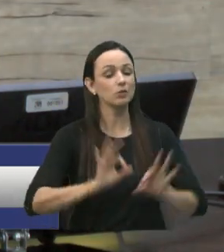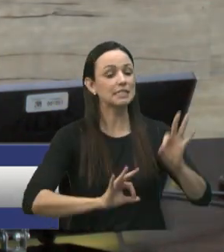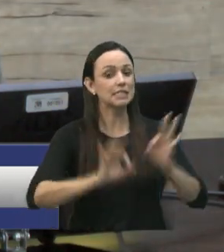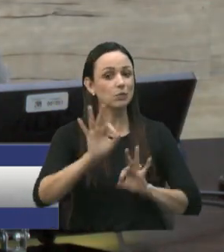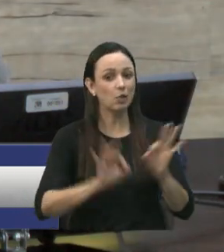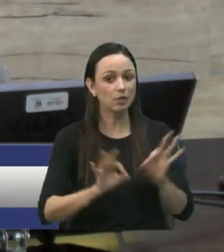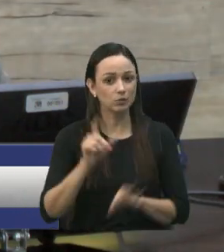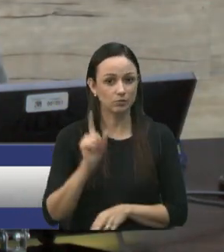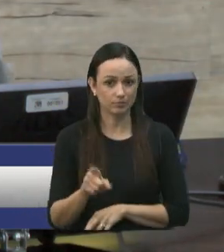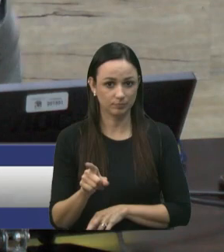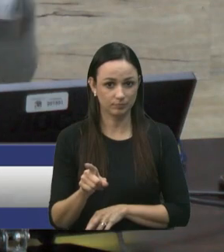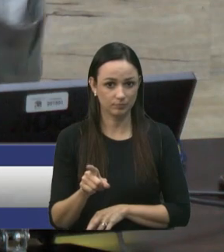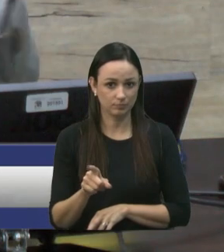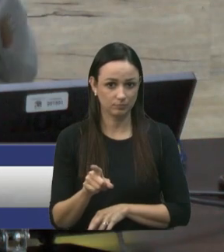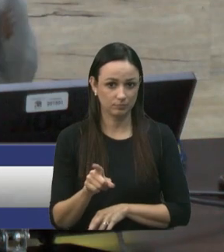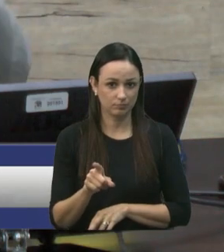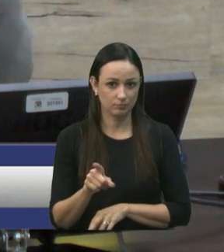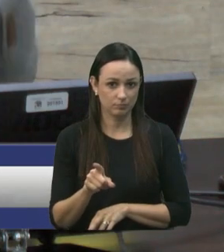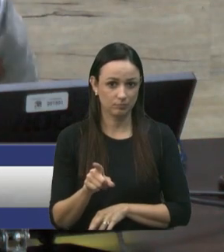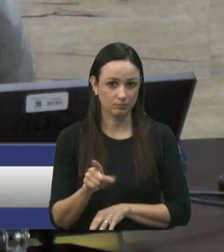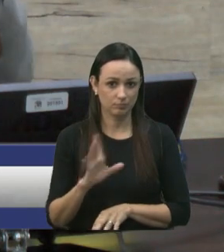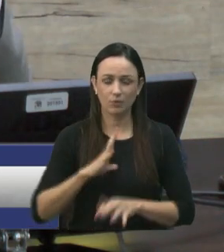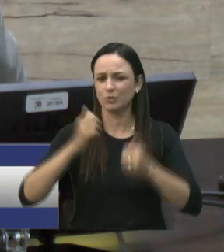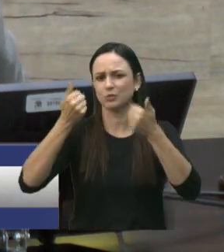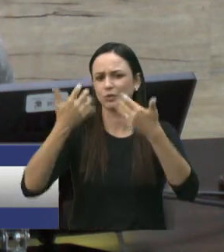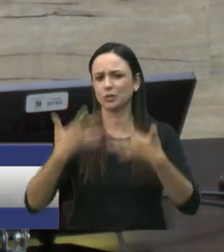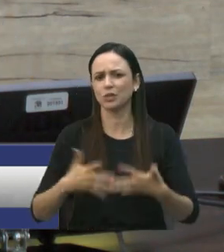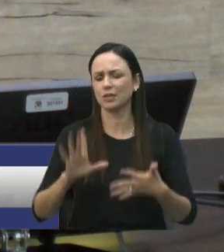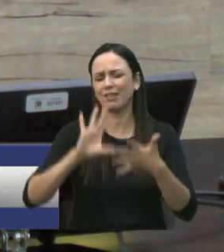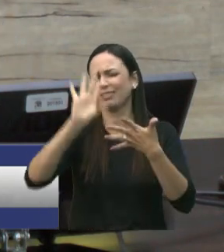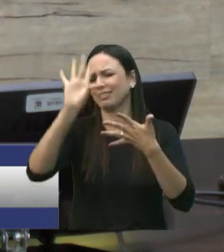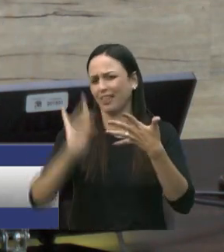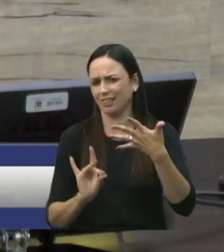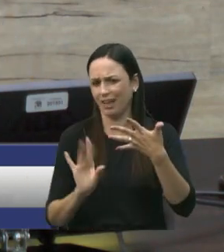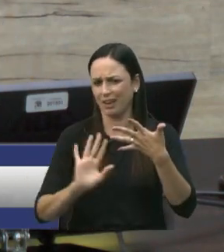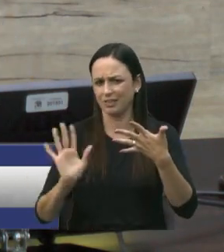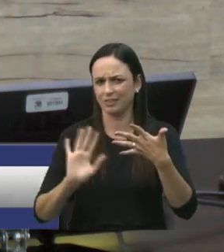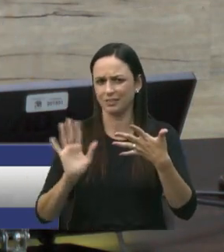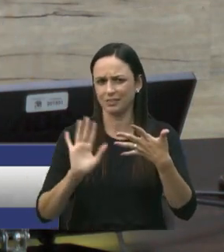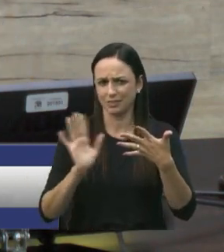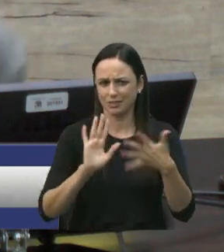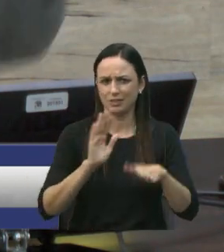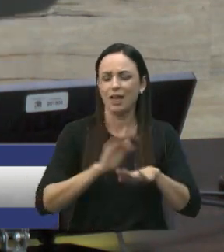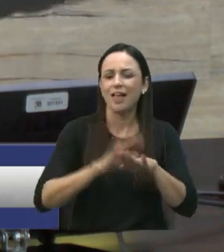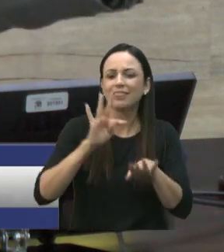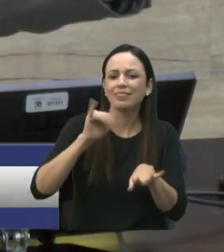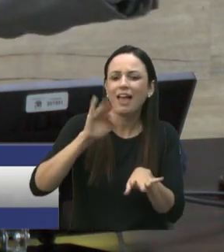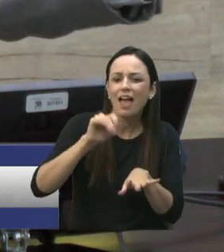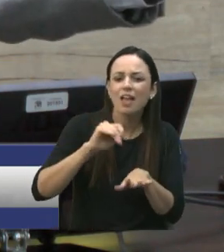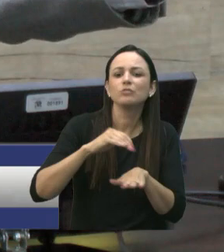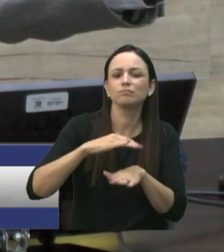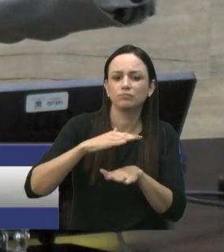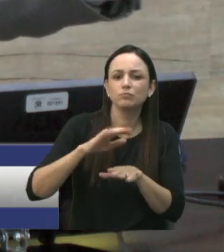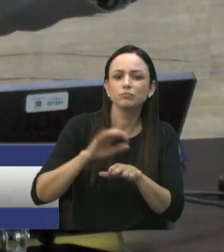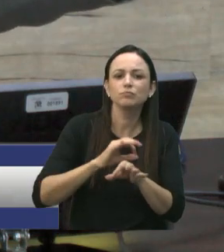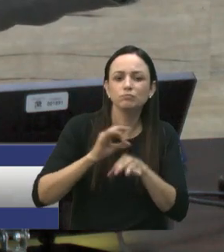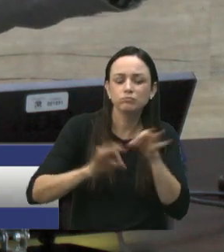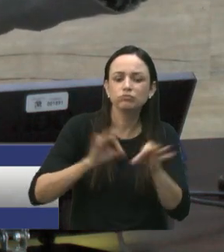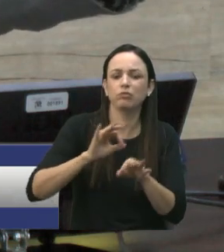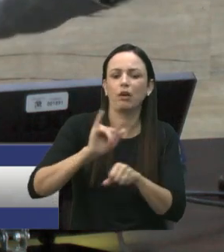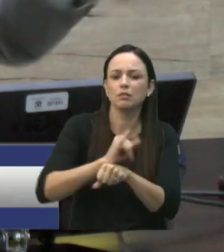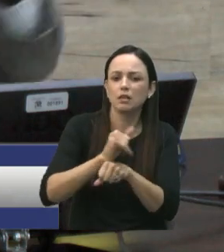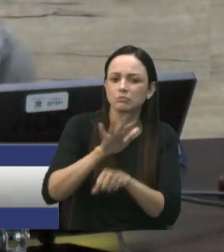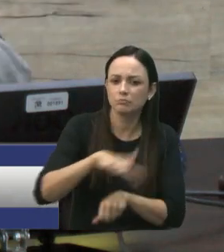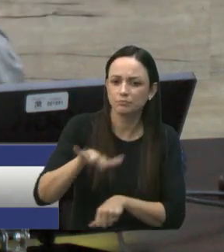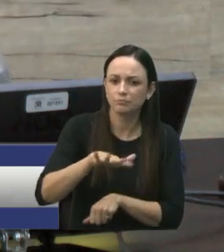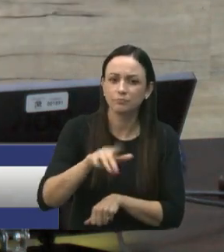que são, eu não quero explicar dentro do detalhe para vocês, que é tático, operacional e estratégico. Certo, professores presentes